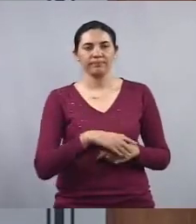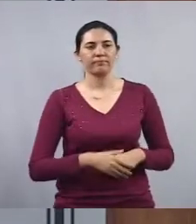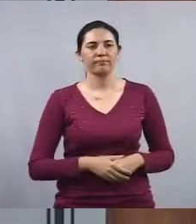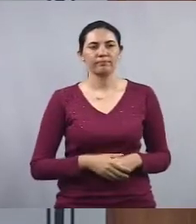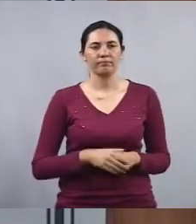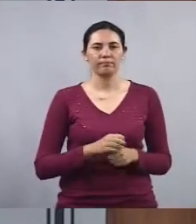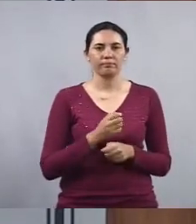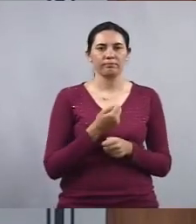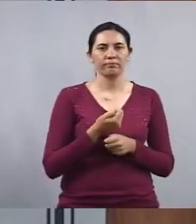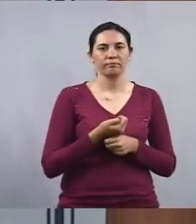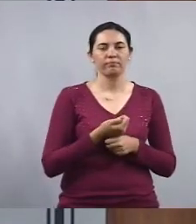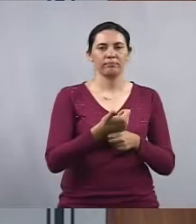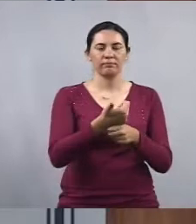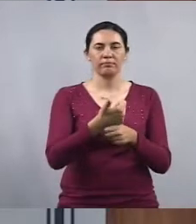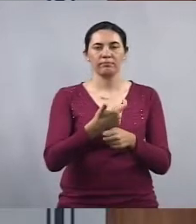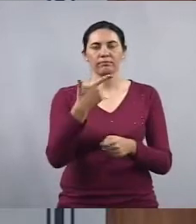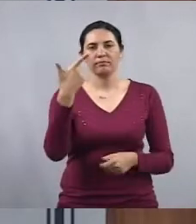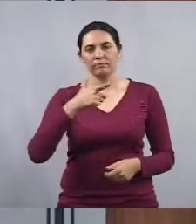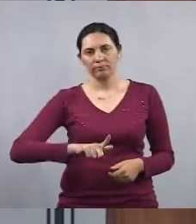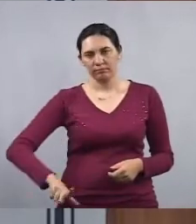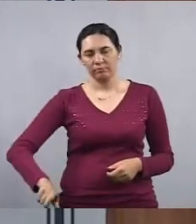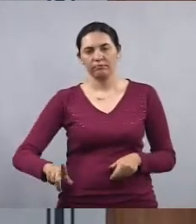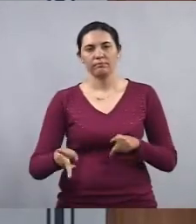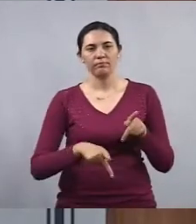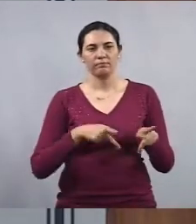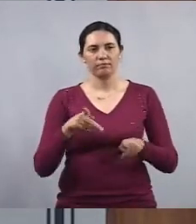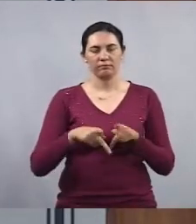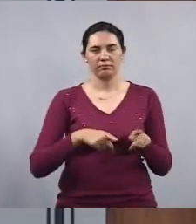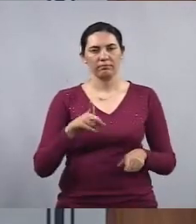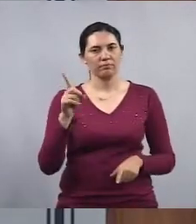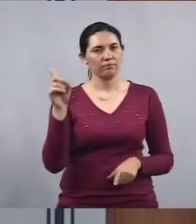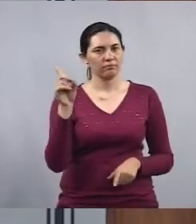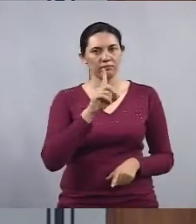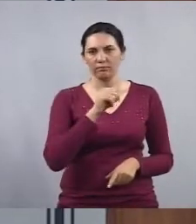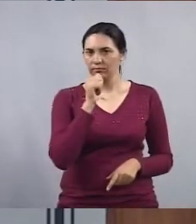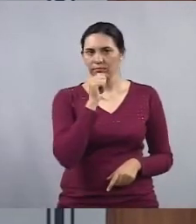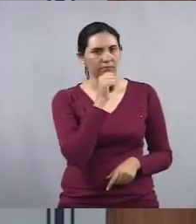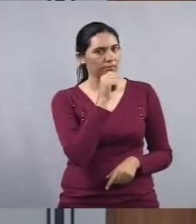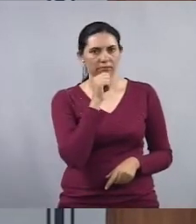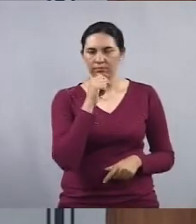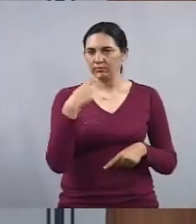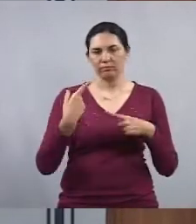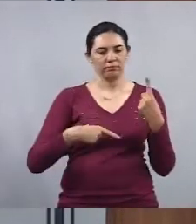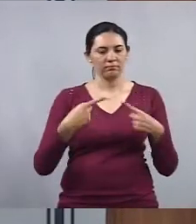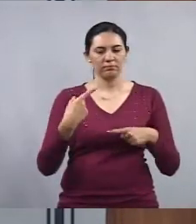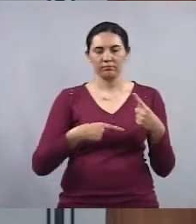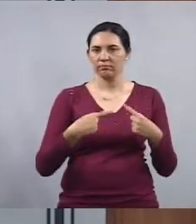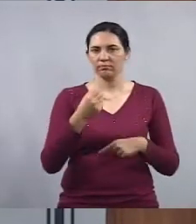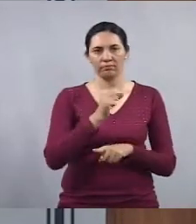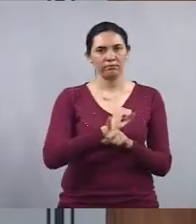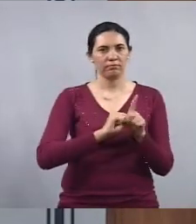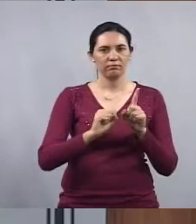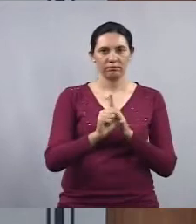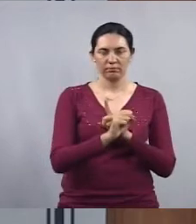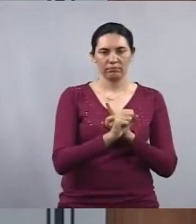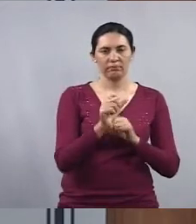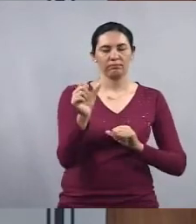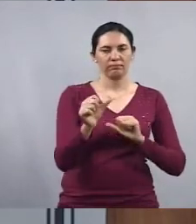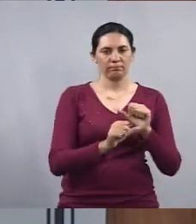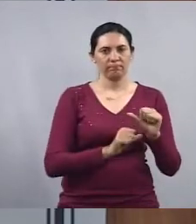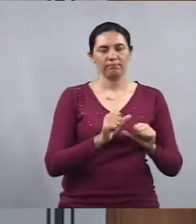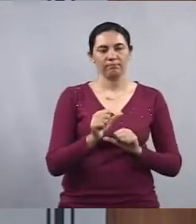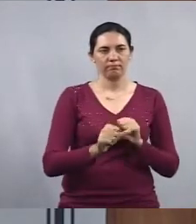enganar mais a mais uma vez nós fogo não foi discutido com toda a sociedade essa tal reforma